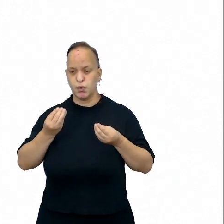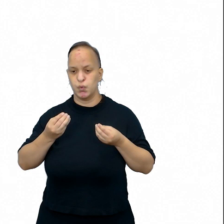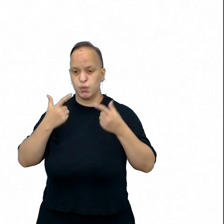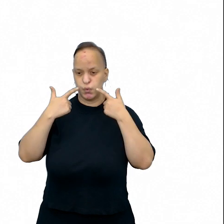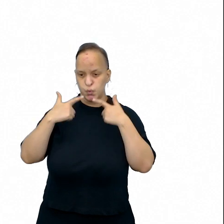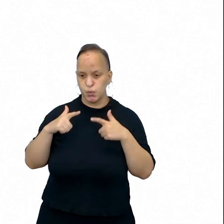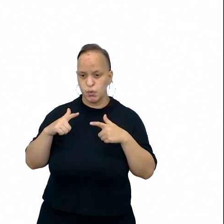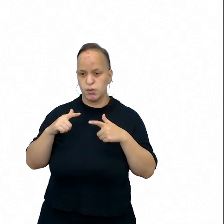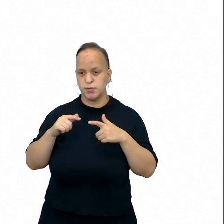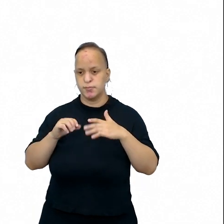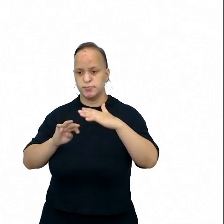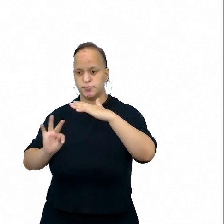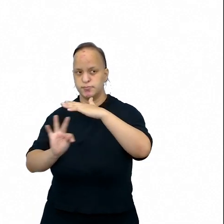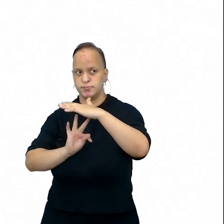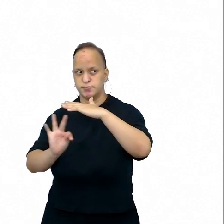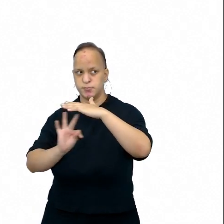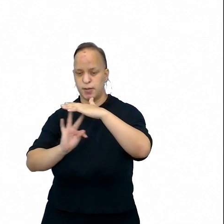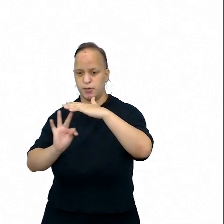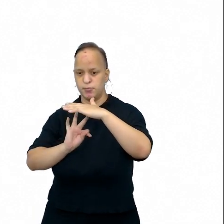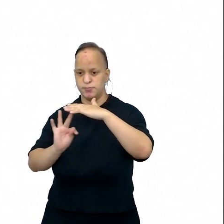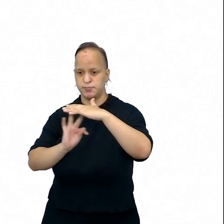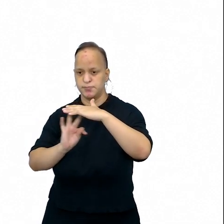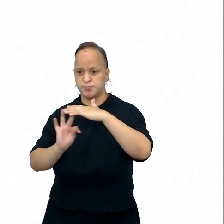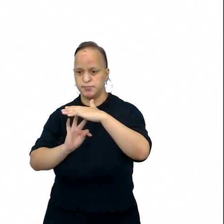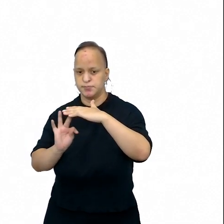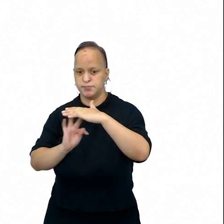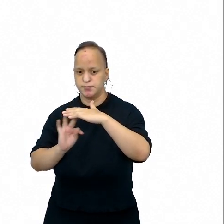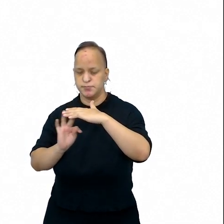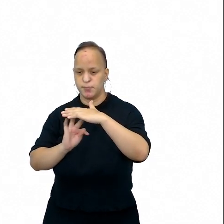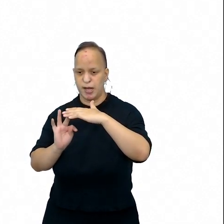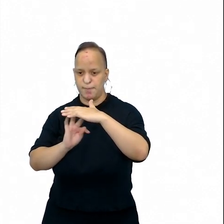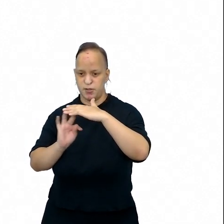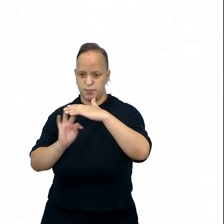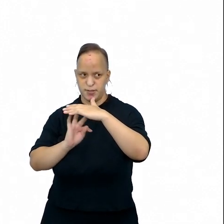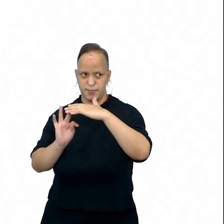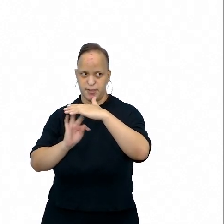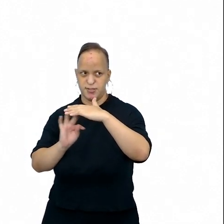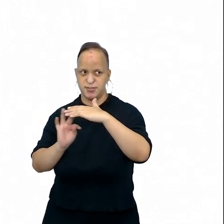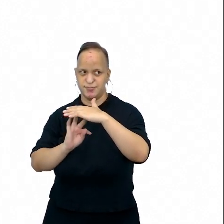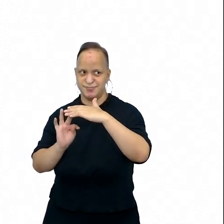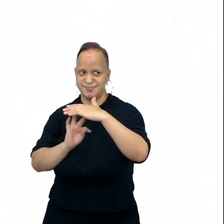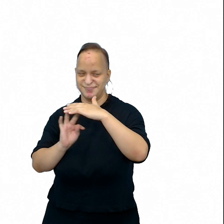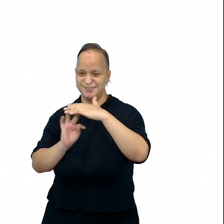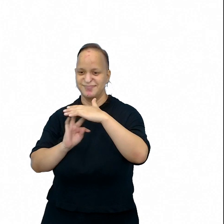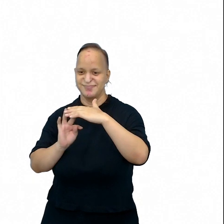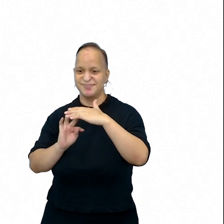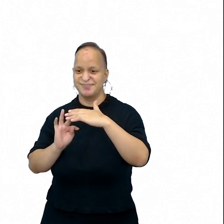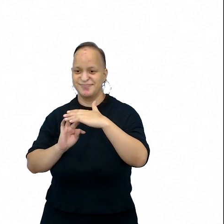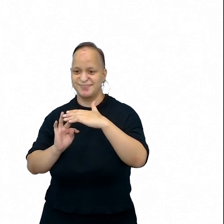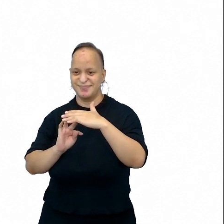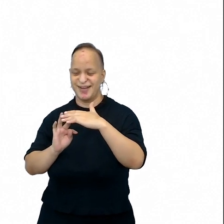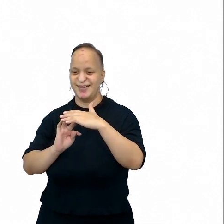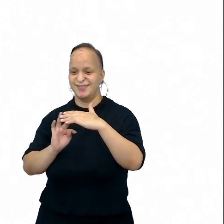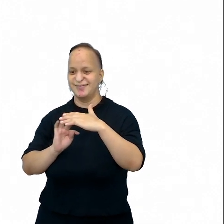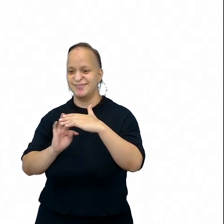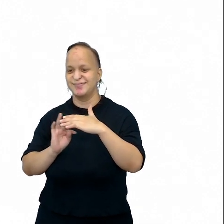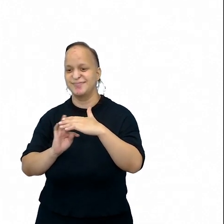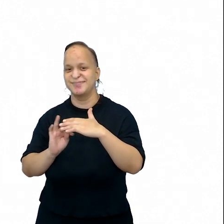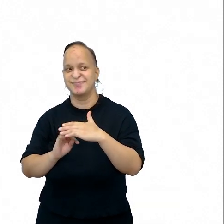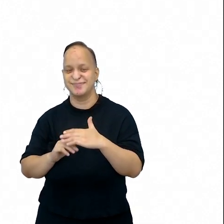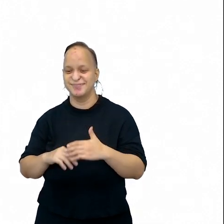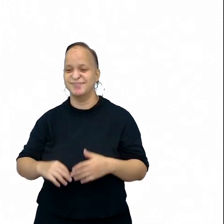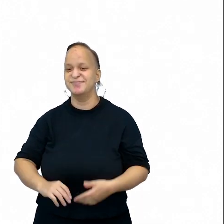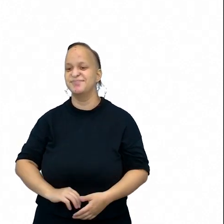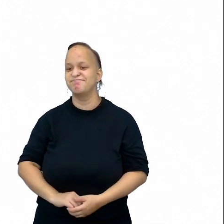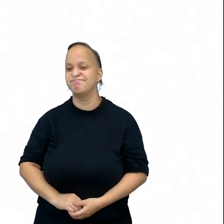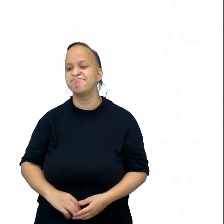formal, respeitosa, o tom da voz, para ser moderado, escutar e respeitar os pontos de vista dos outros, também